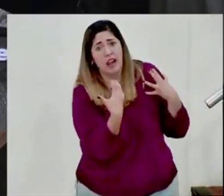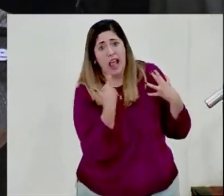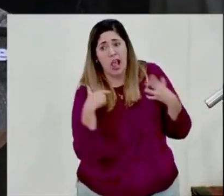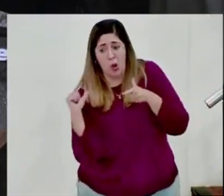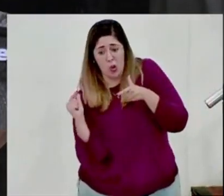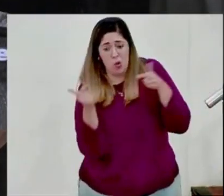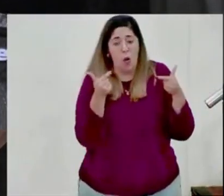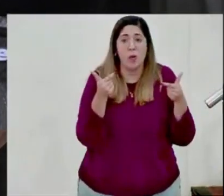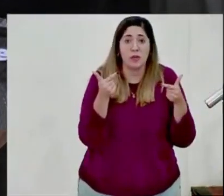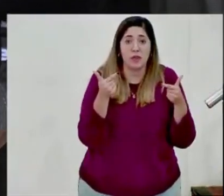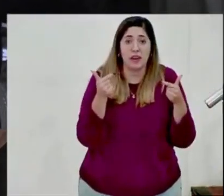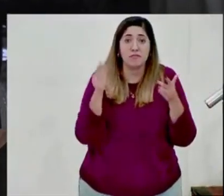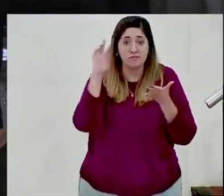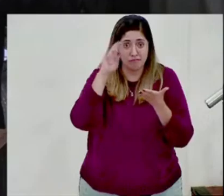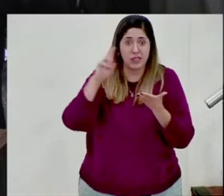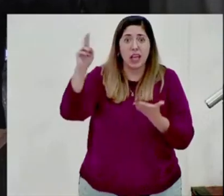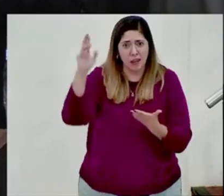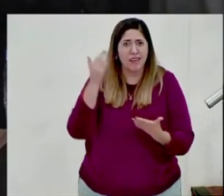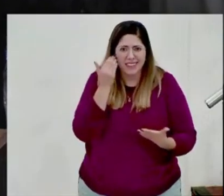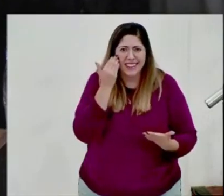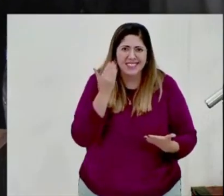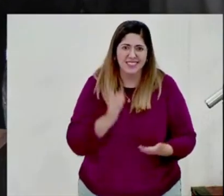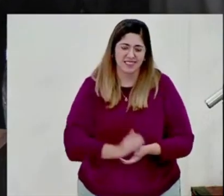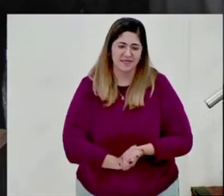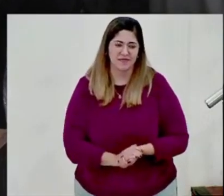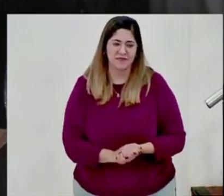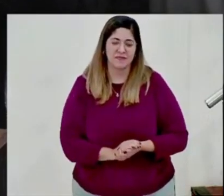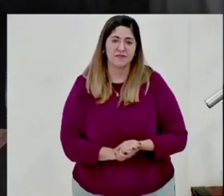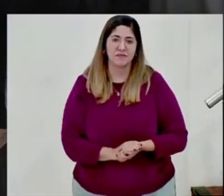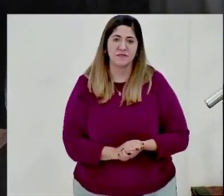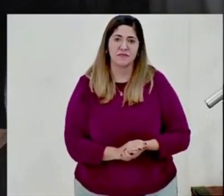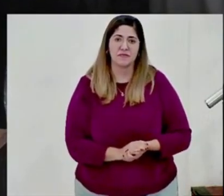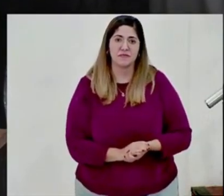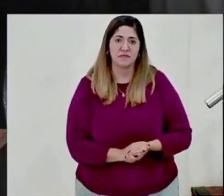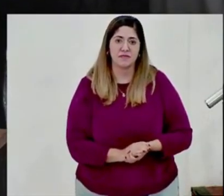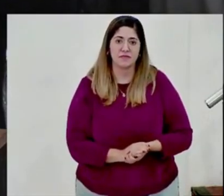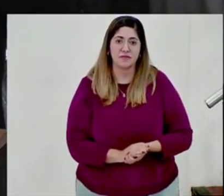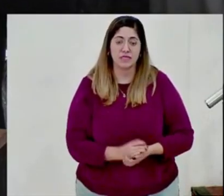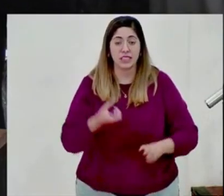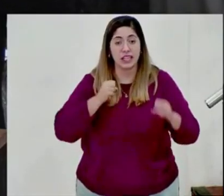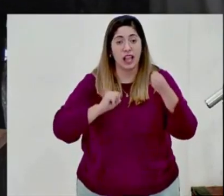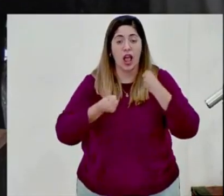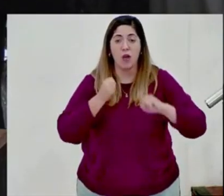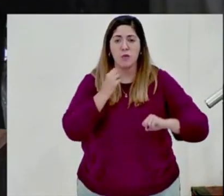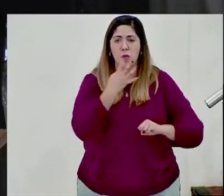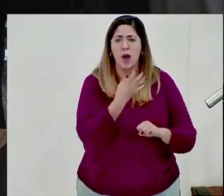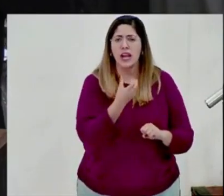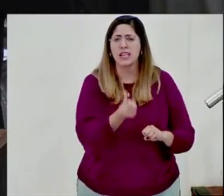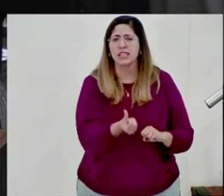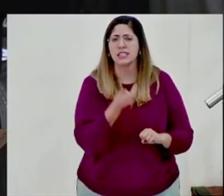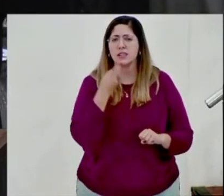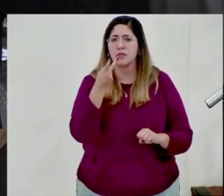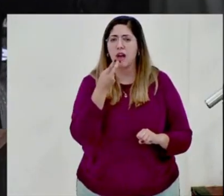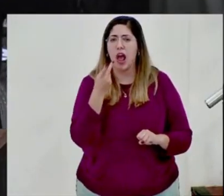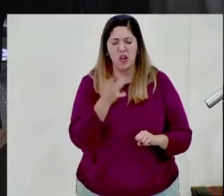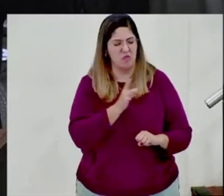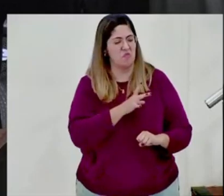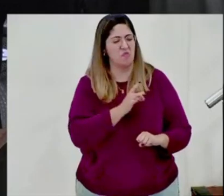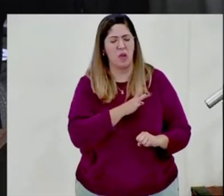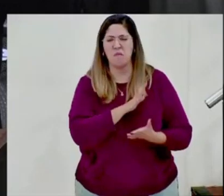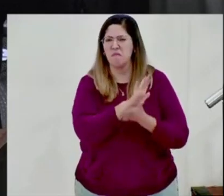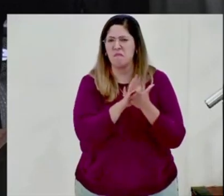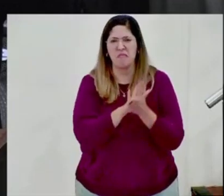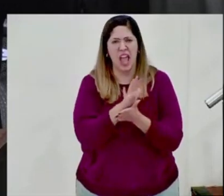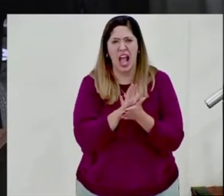a ira do Cordeiro. Seria uma tradução mais ou menos livre. E o Salmo 46 vai dizer assim, nós não temeremos, ainda que a terra